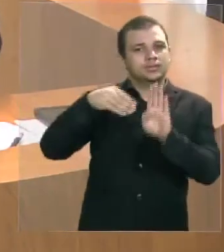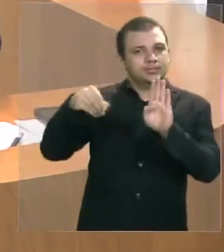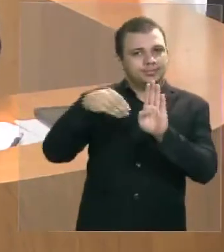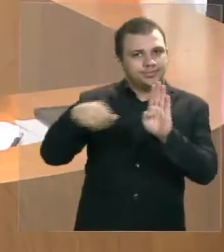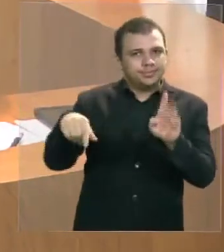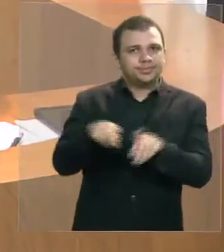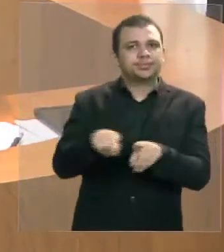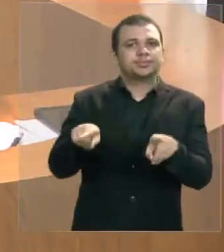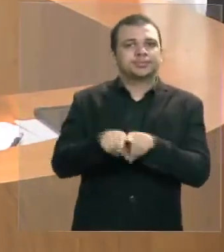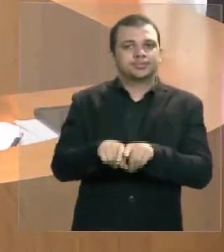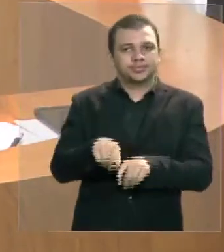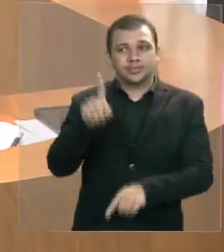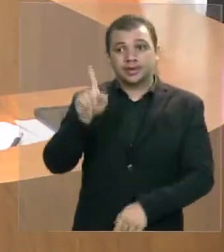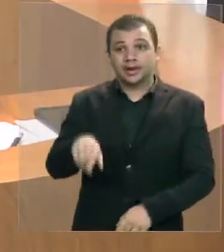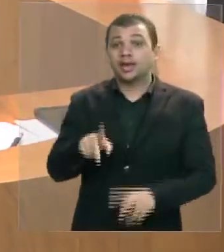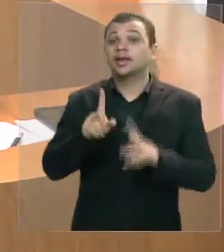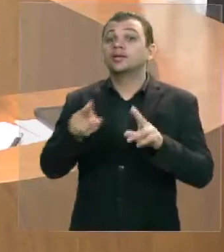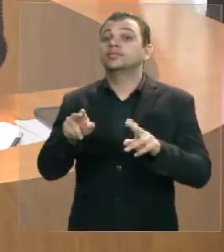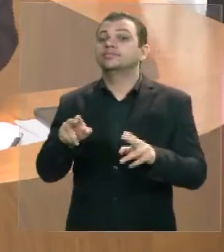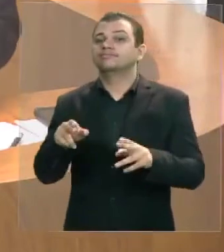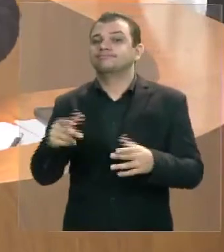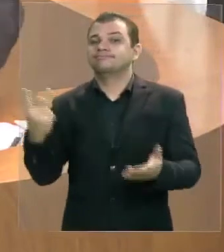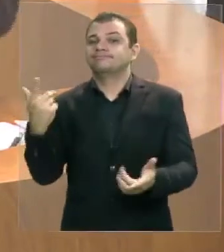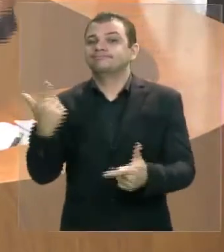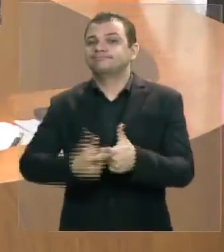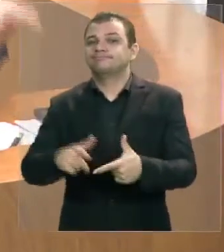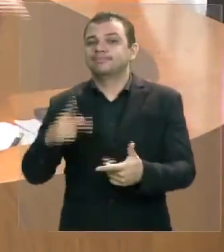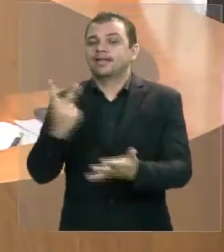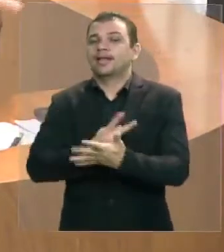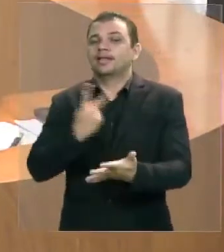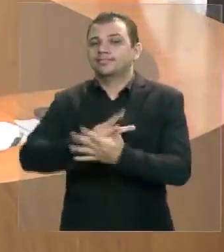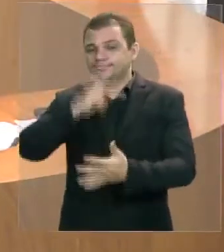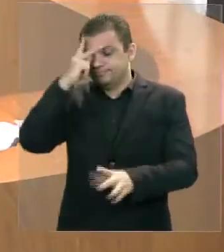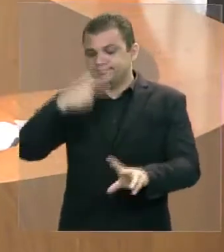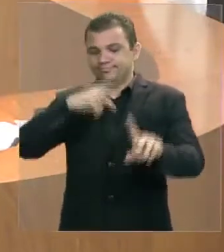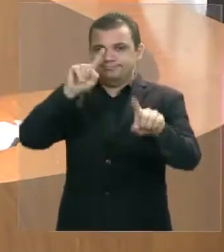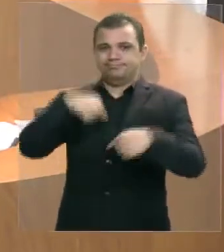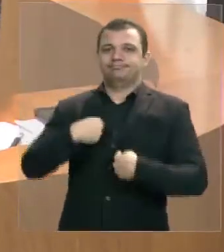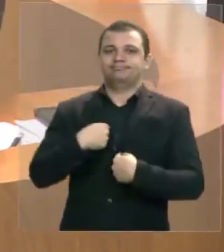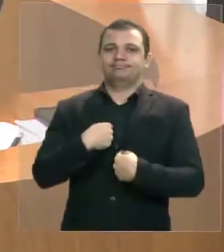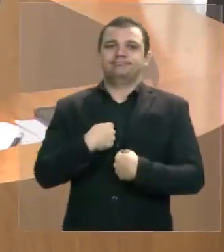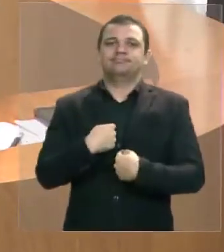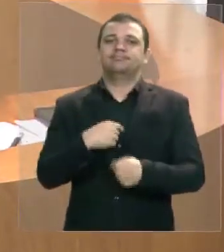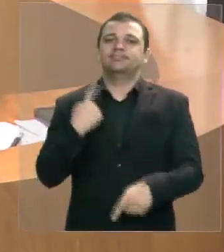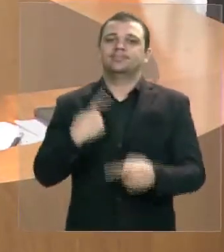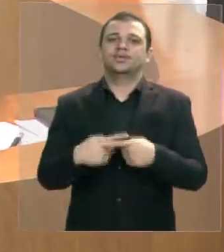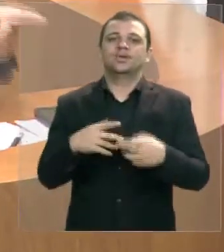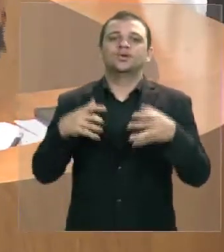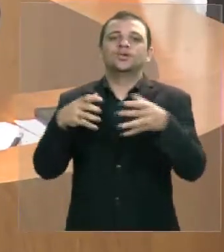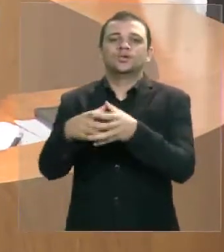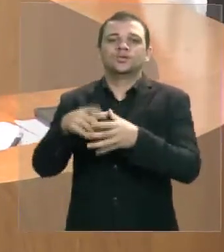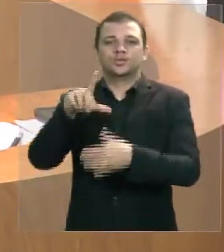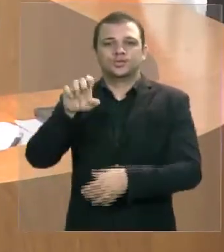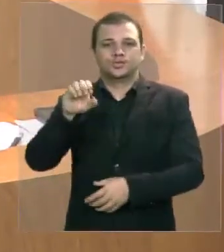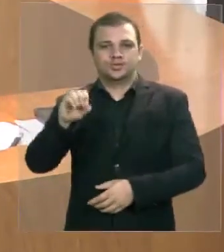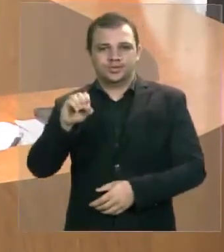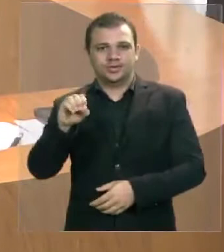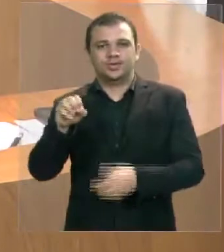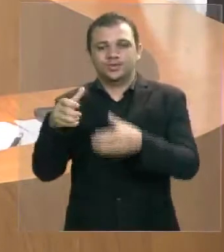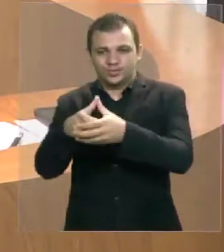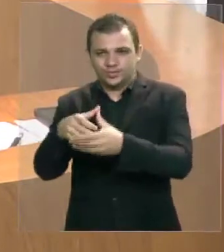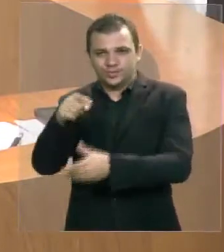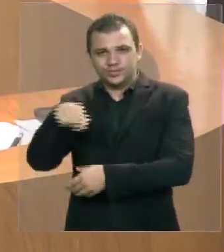que foi um grande tiro no pé, que ali a turma do Léo, As pessoas que são tipo simpatizantes do Léo, que